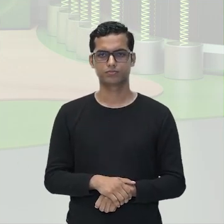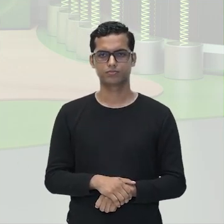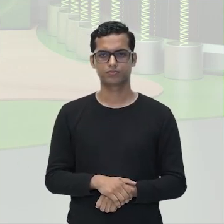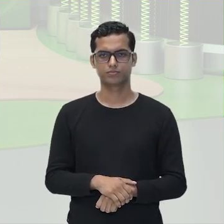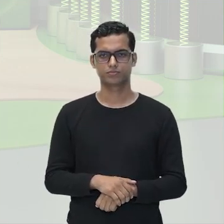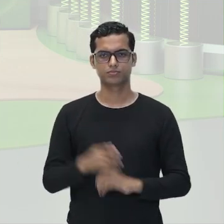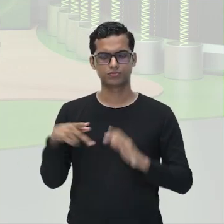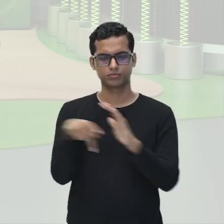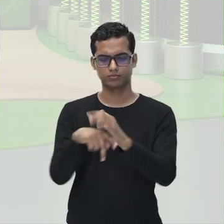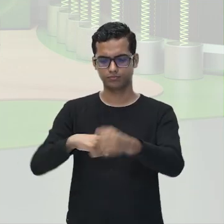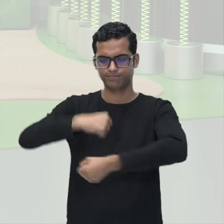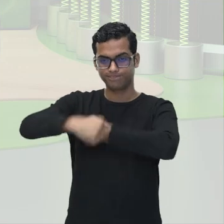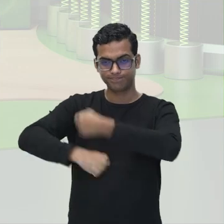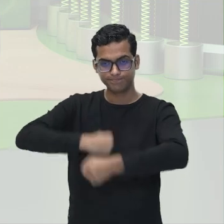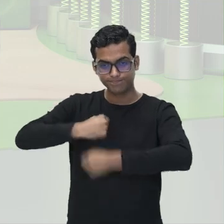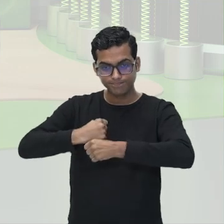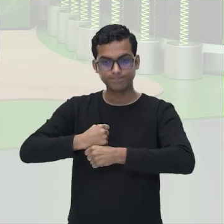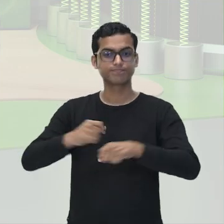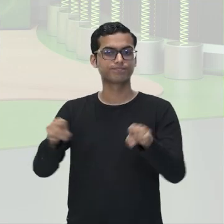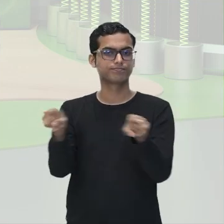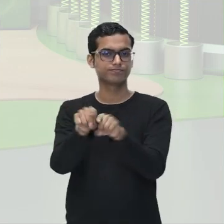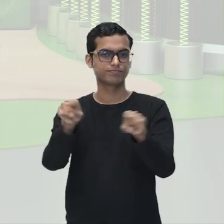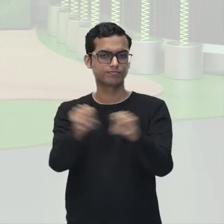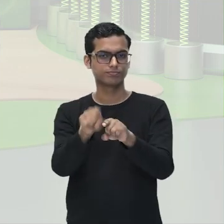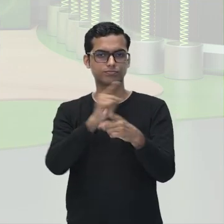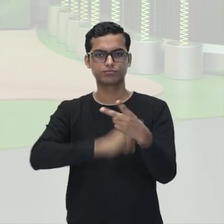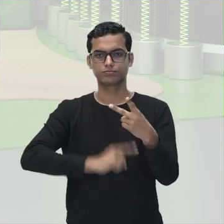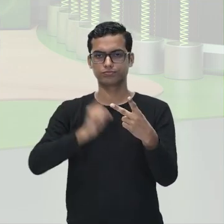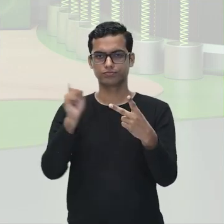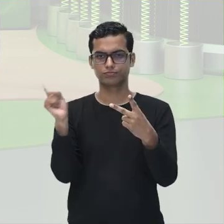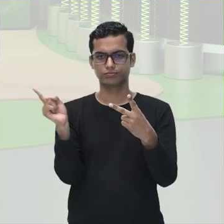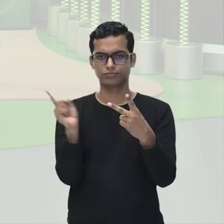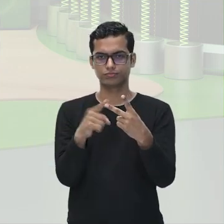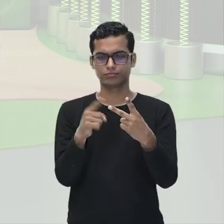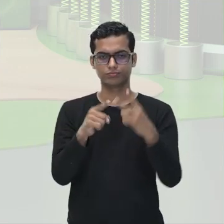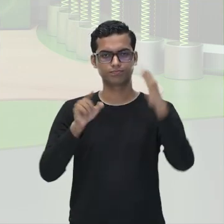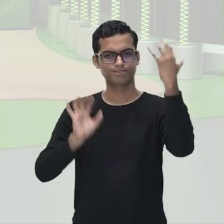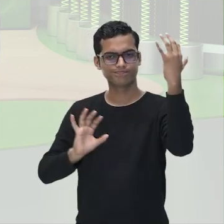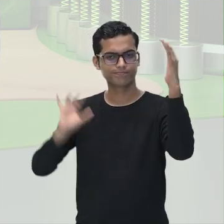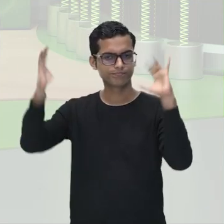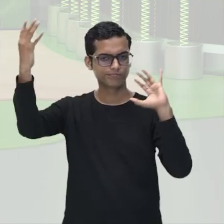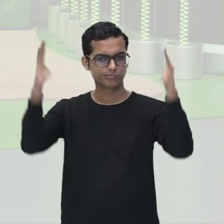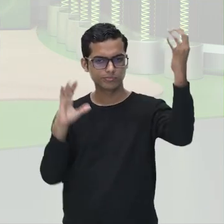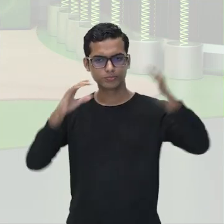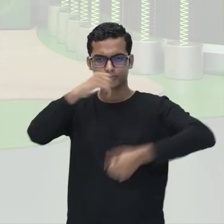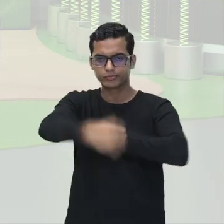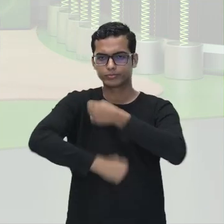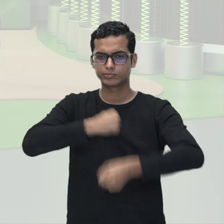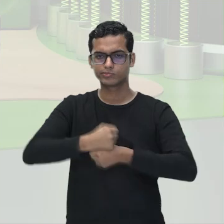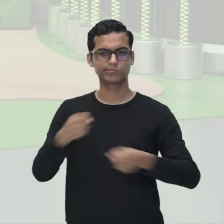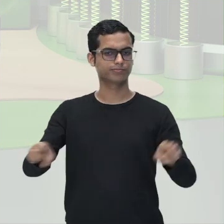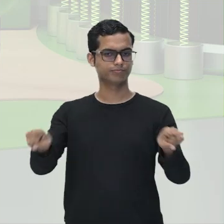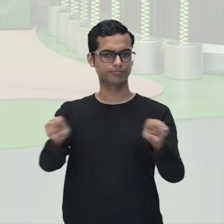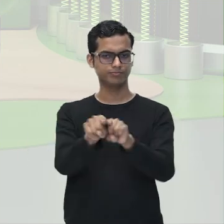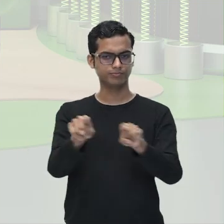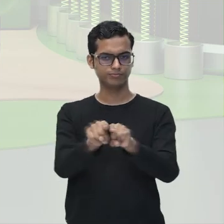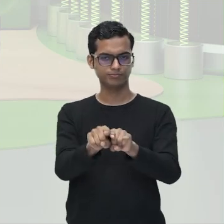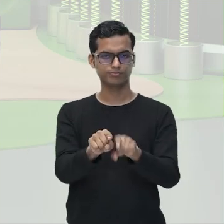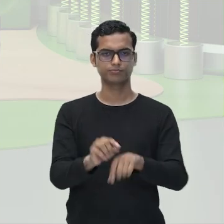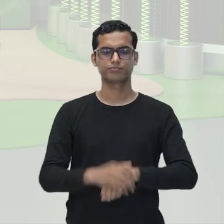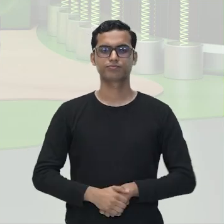ano civil e também a formação das estações, certo? Então, em